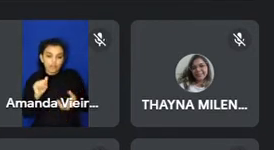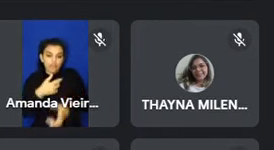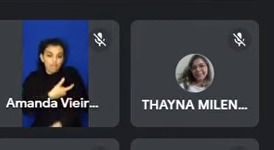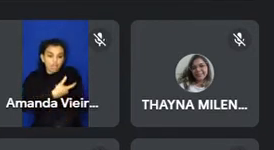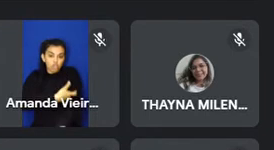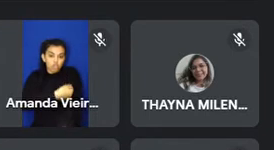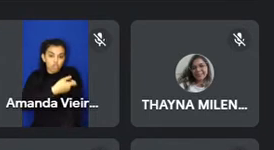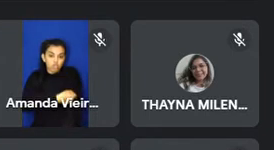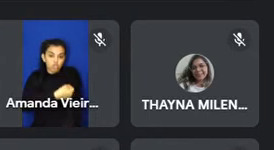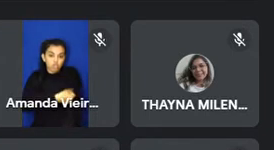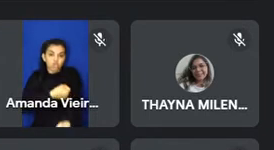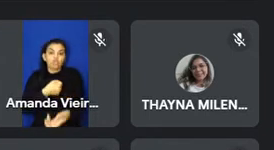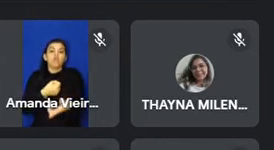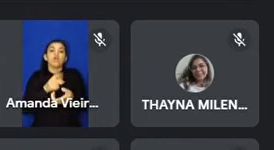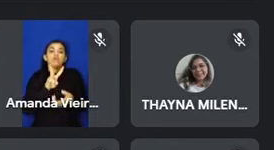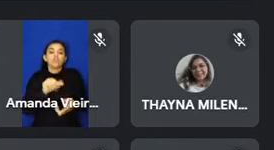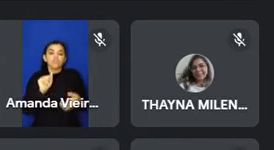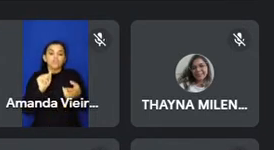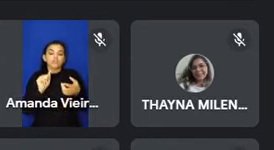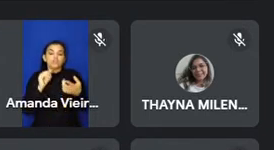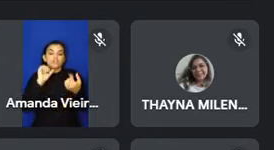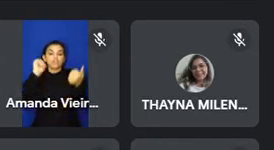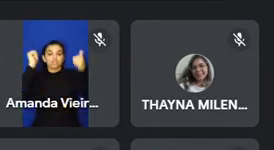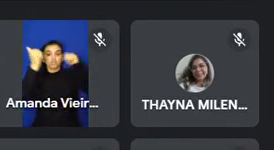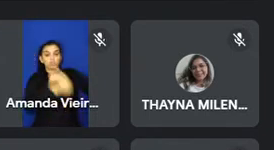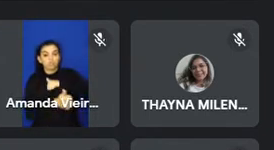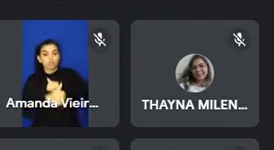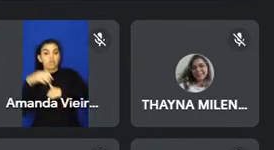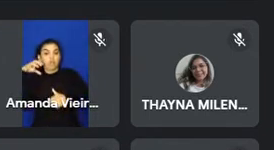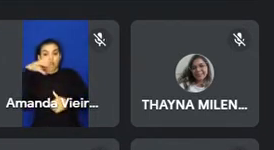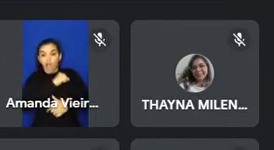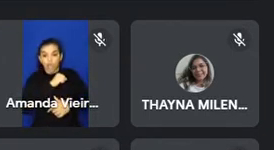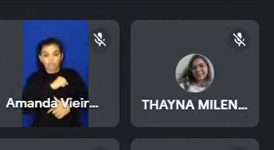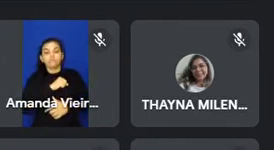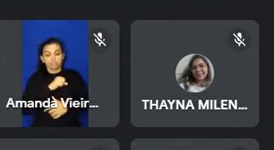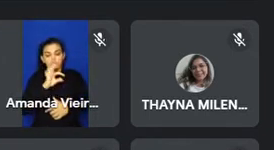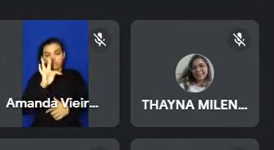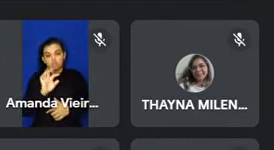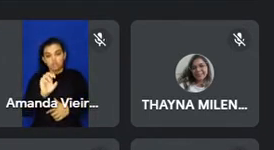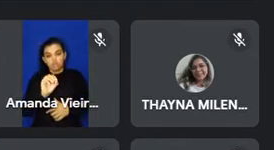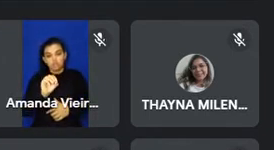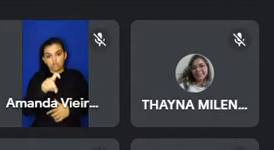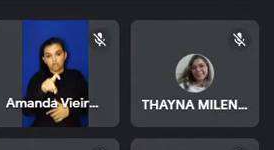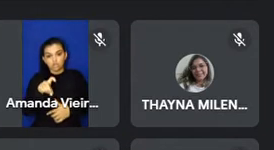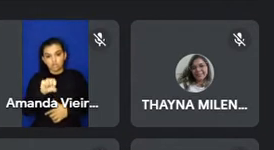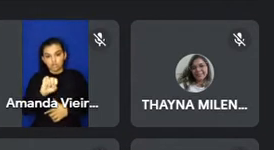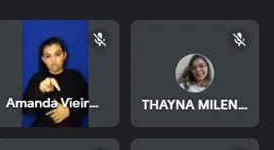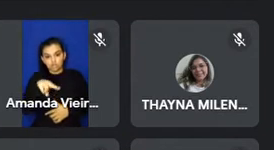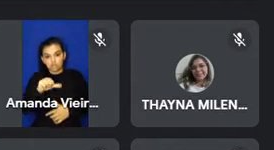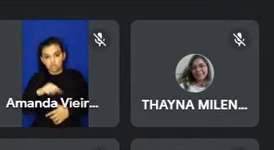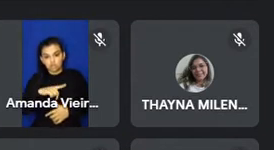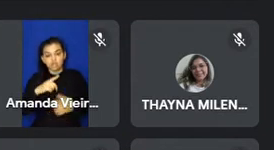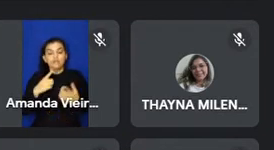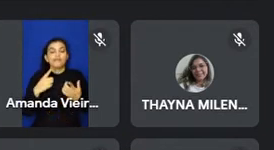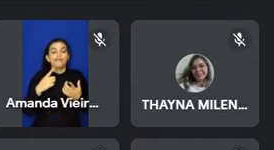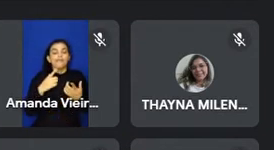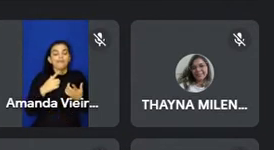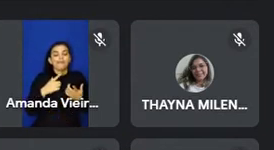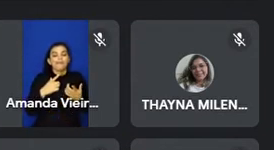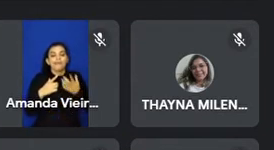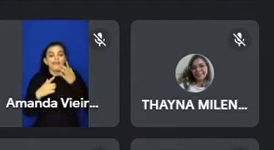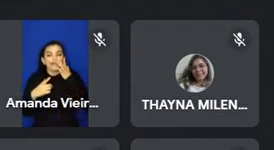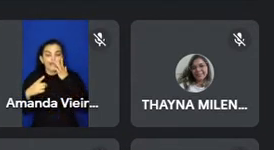já vão combater diretamente ali aquela toxina. Então, ele se torna imune de forma passiva, né?